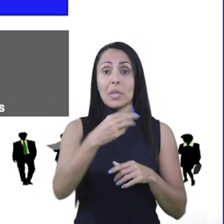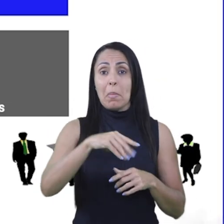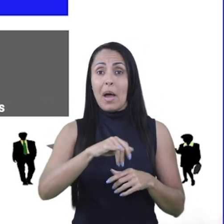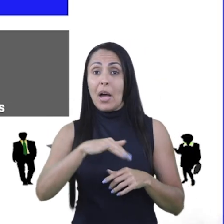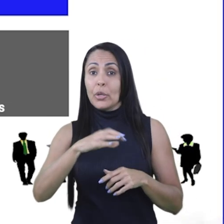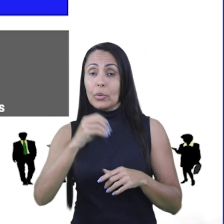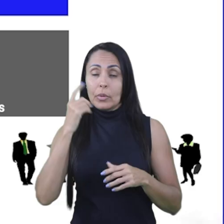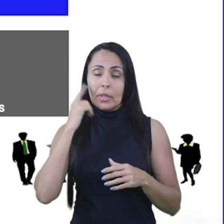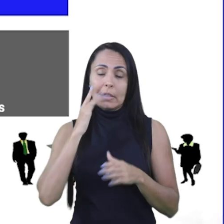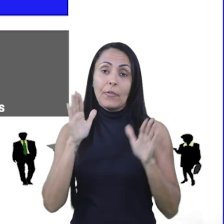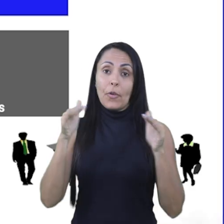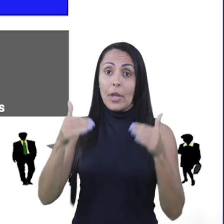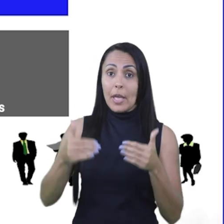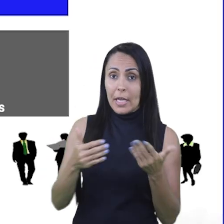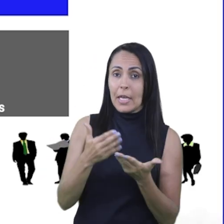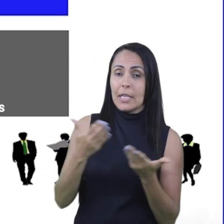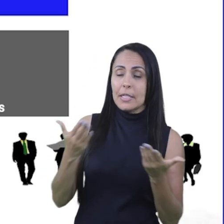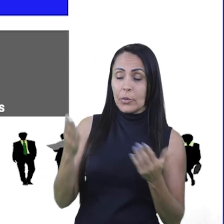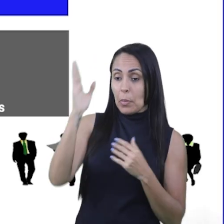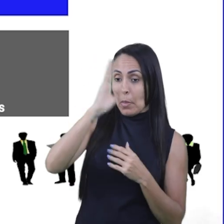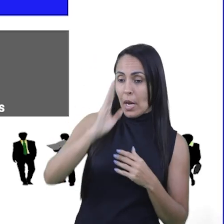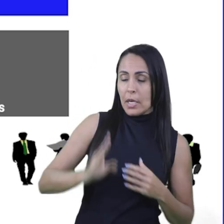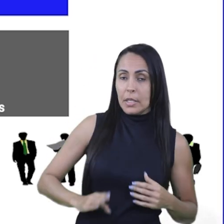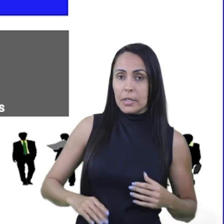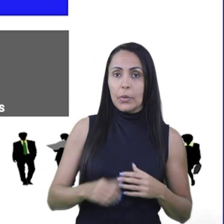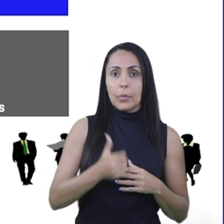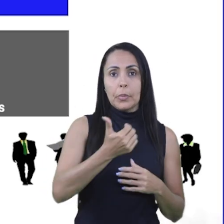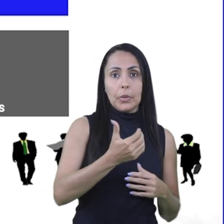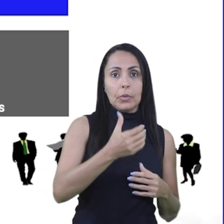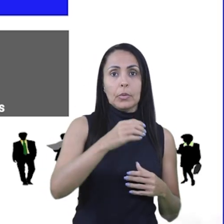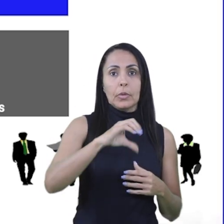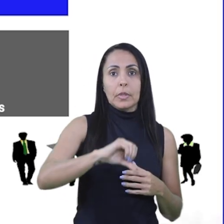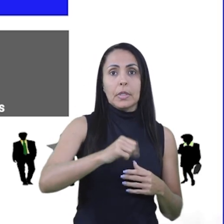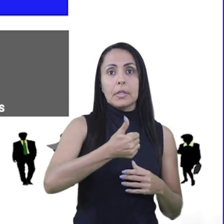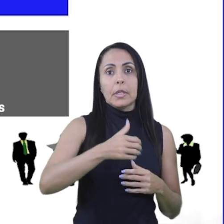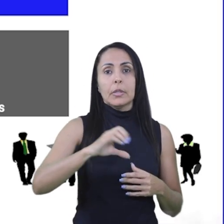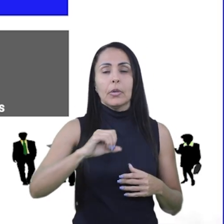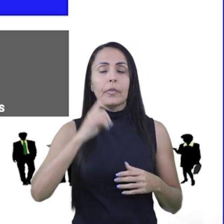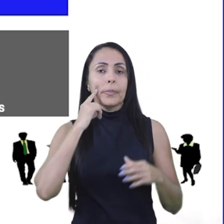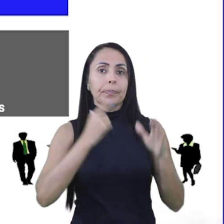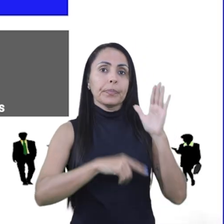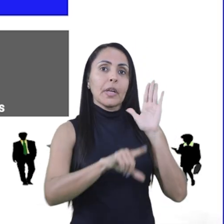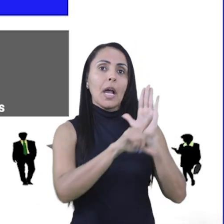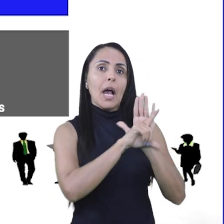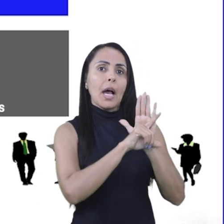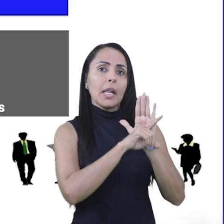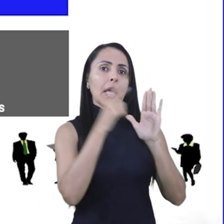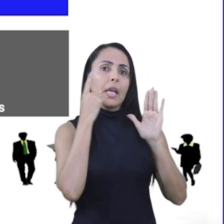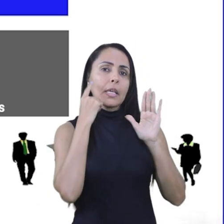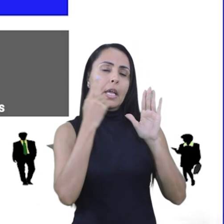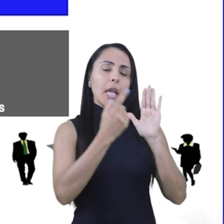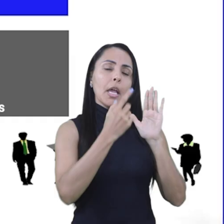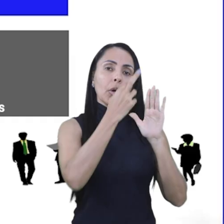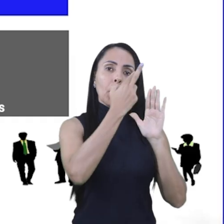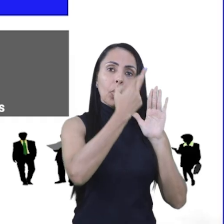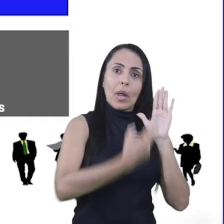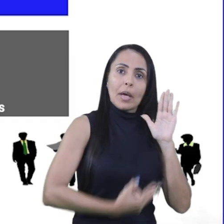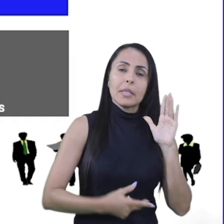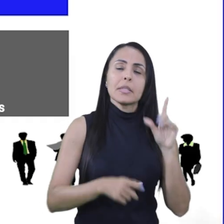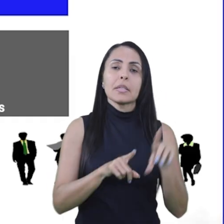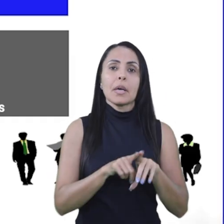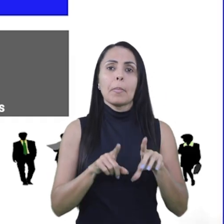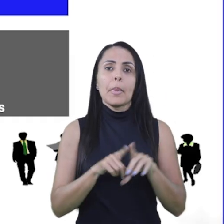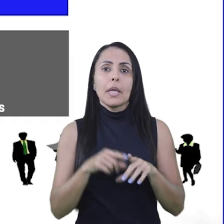mais na frente, tá? No Brasil, em 1919, a gente tem a nossa lei para regulamentar as questões do acidente do